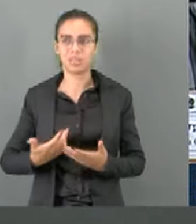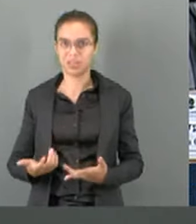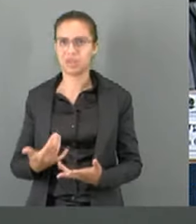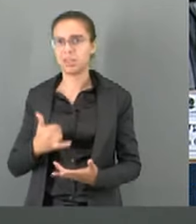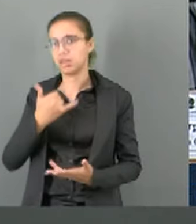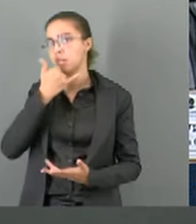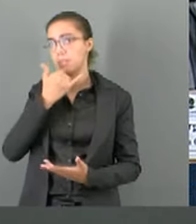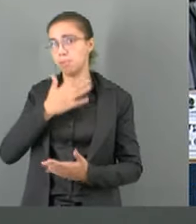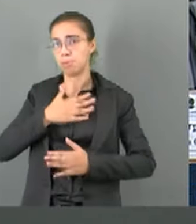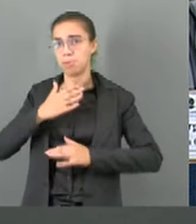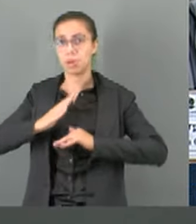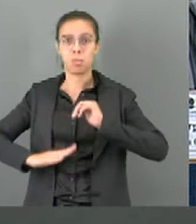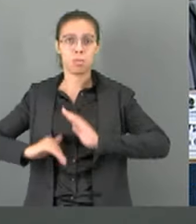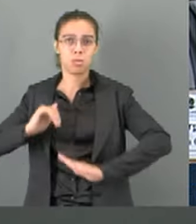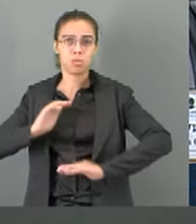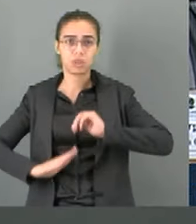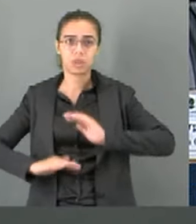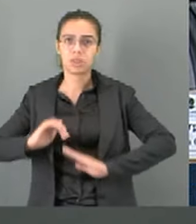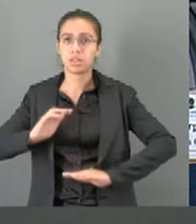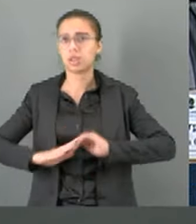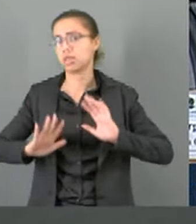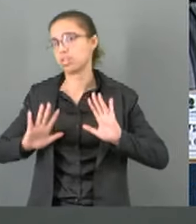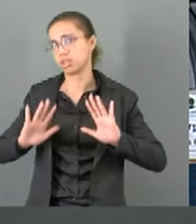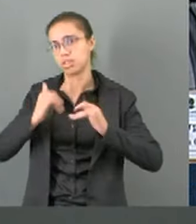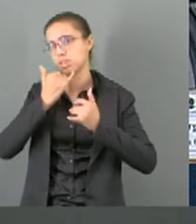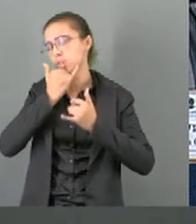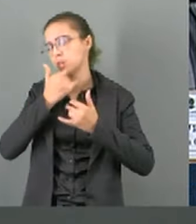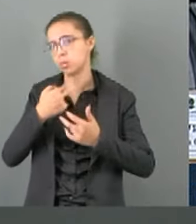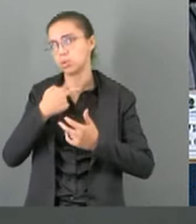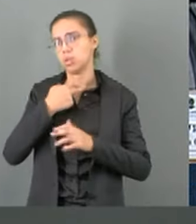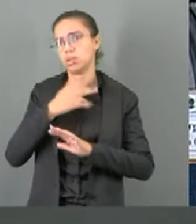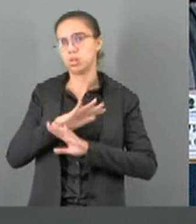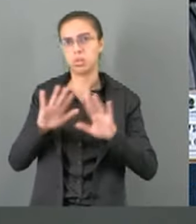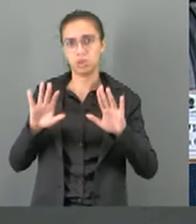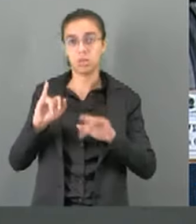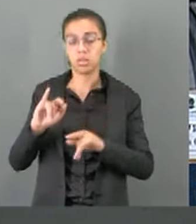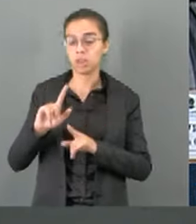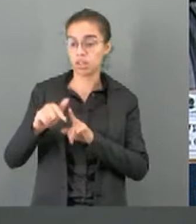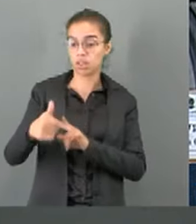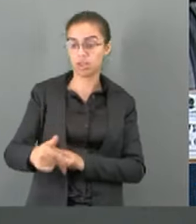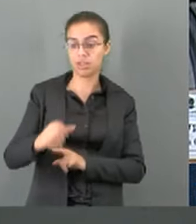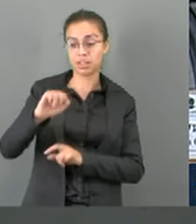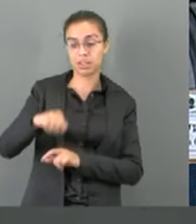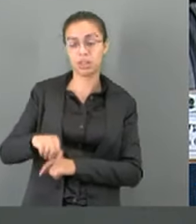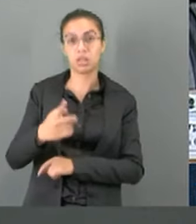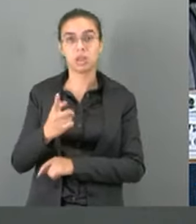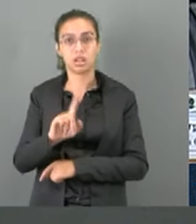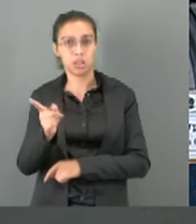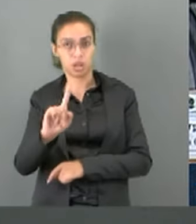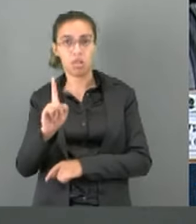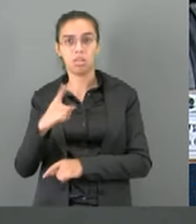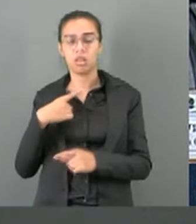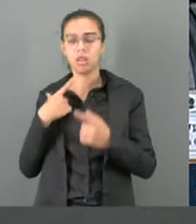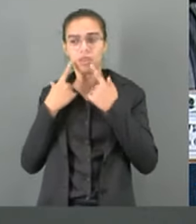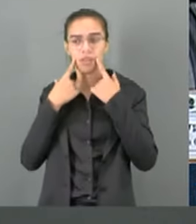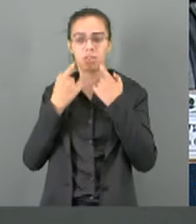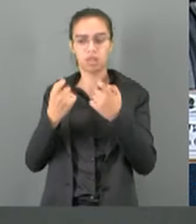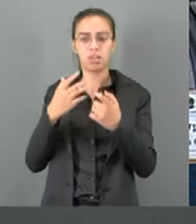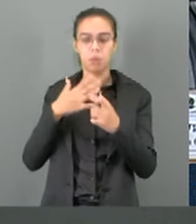própria profissão, né? Não pode. Infelizmente, se eventualmente eu lhe disser que sim ou não, né? Eu vou estar violando aí o meu